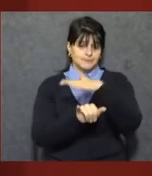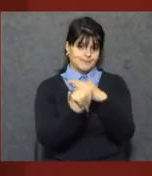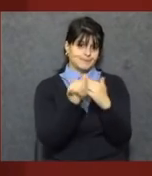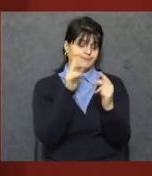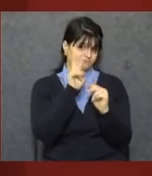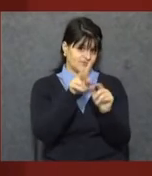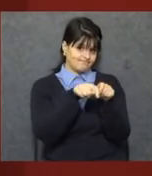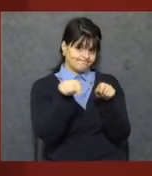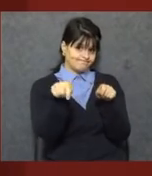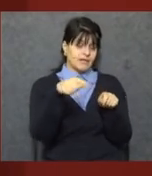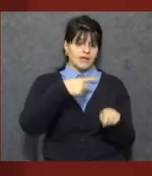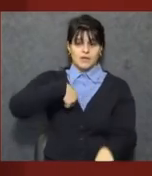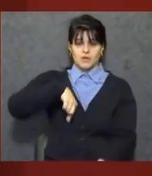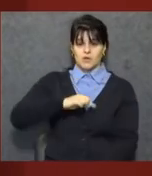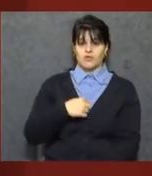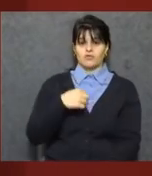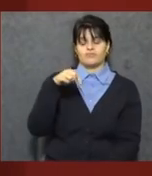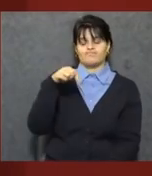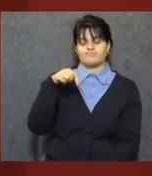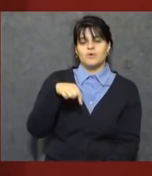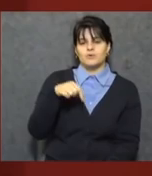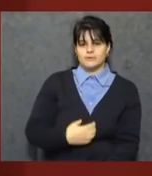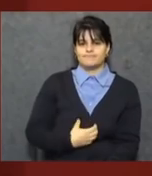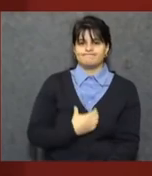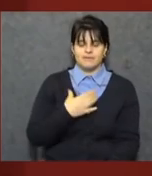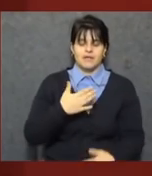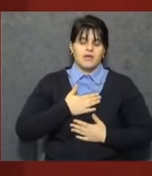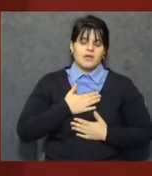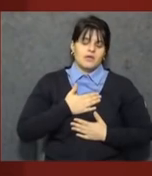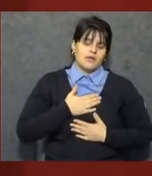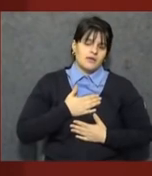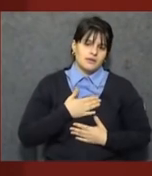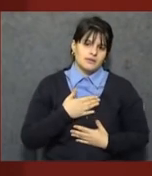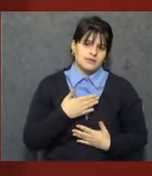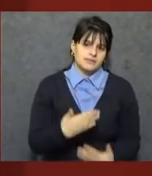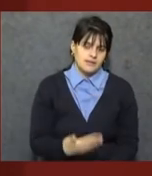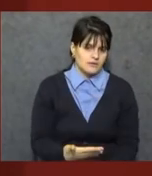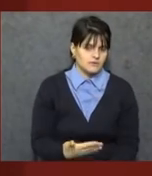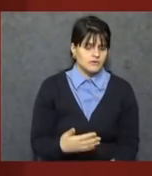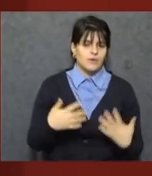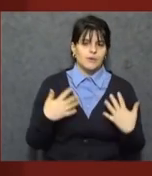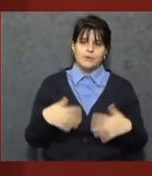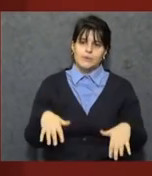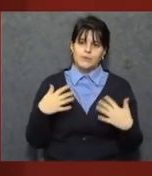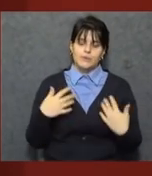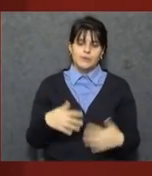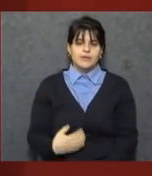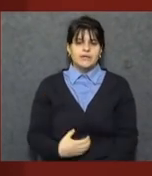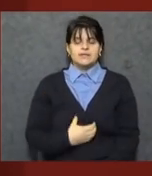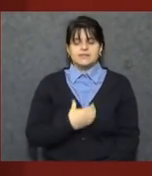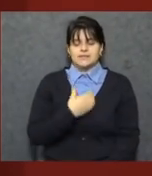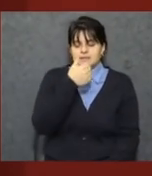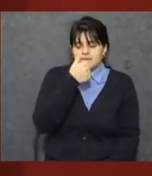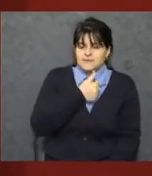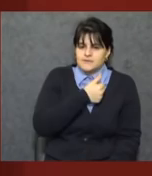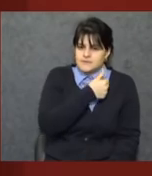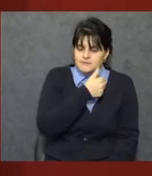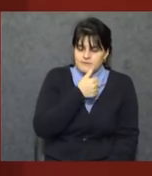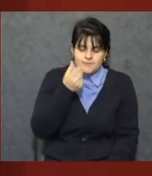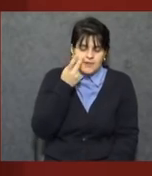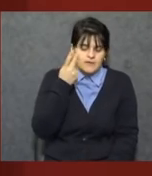andam fatigados, cansados, estes que sentem o sofrimento nas suas